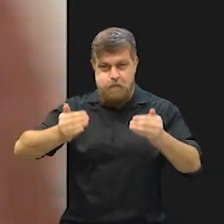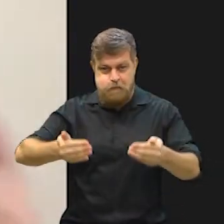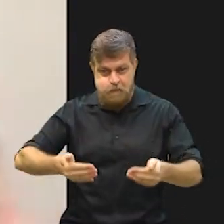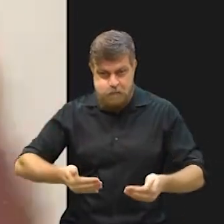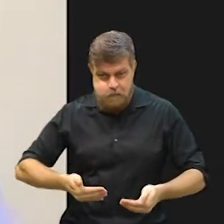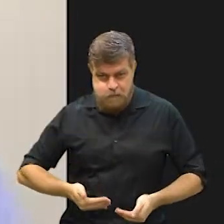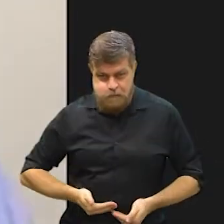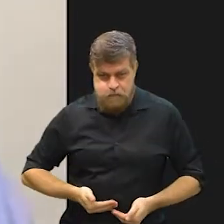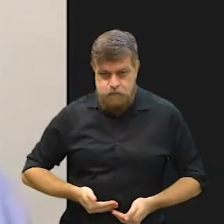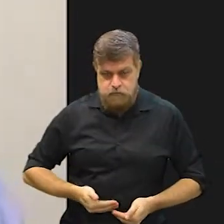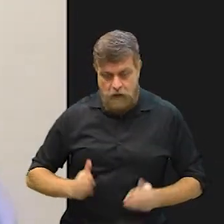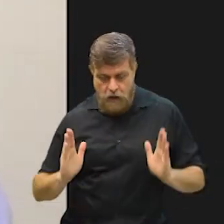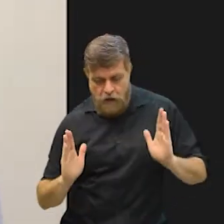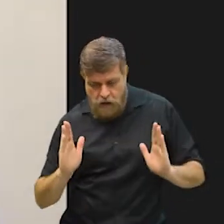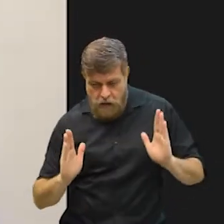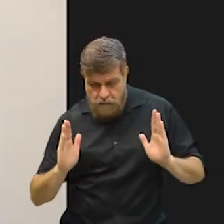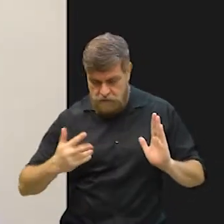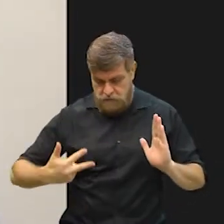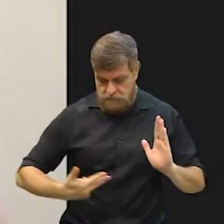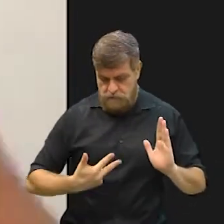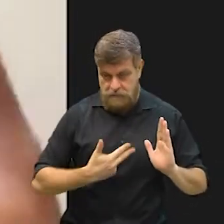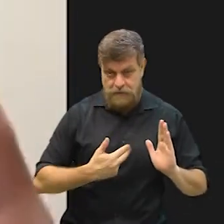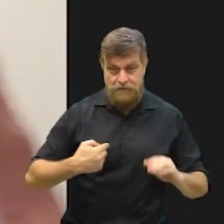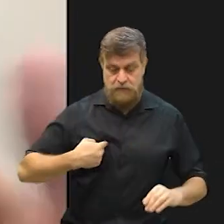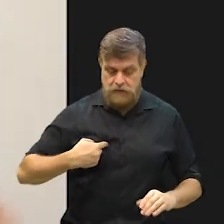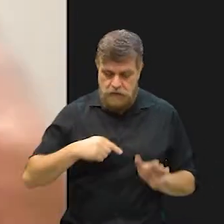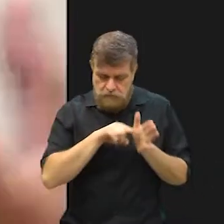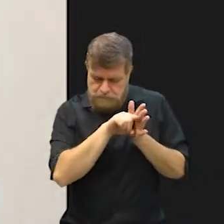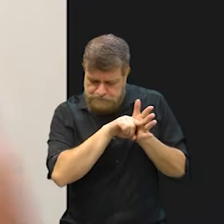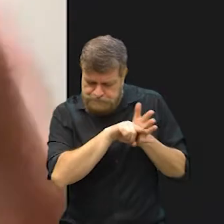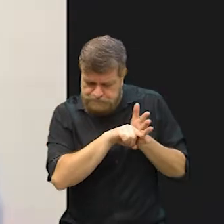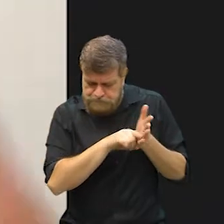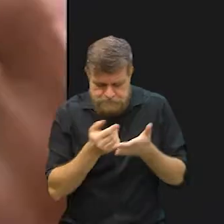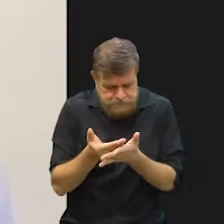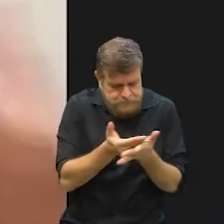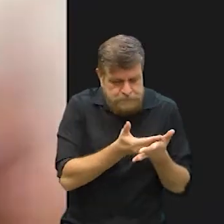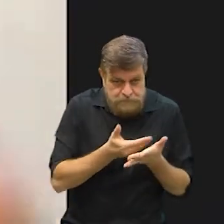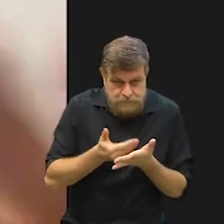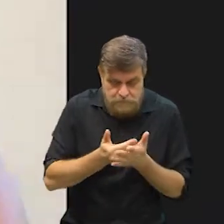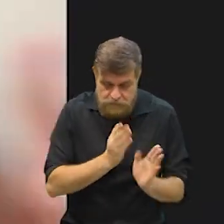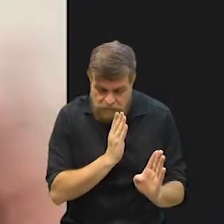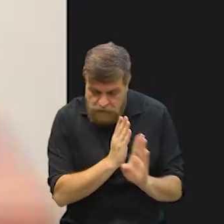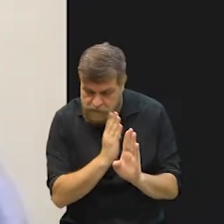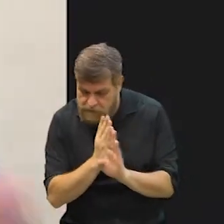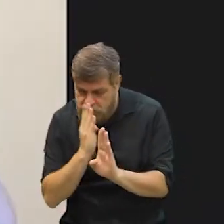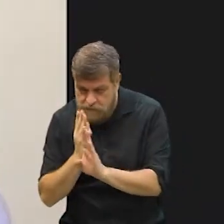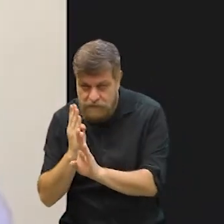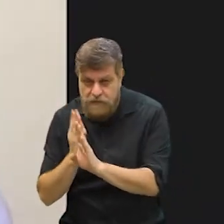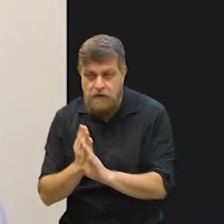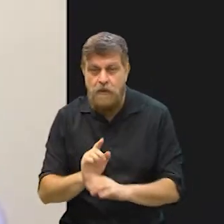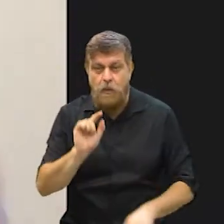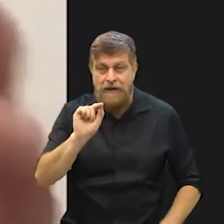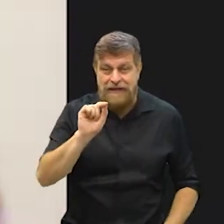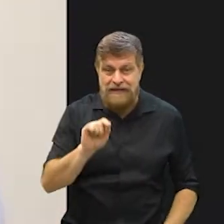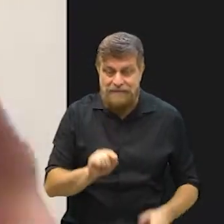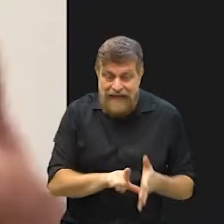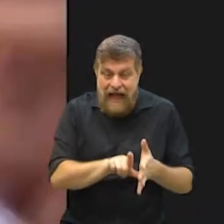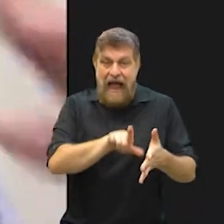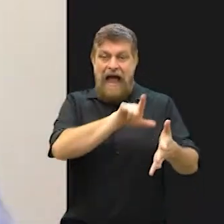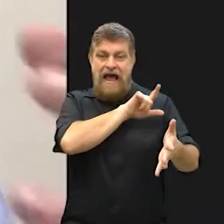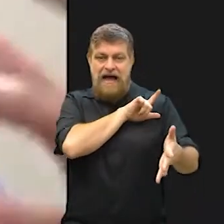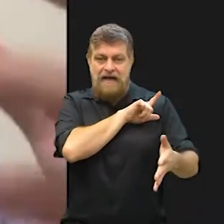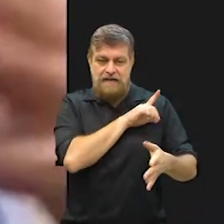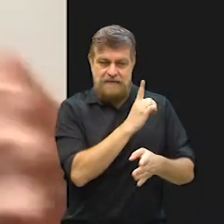tá? 19 e 26. Mas eu descobri, que a gente opera muito esses bebês, né, que quanto